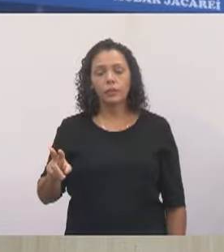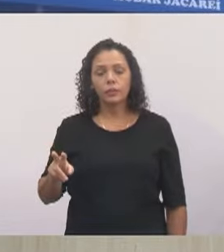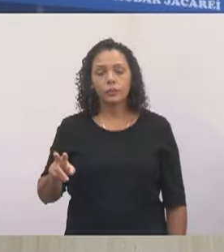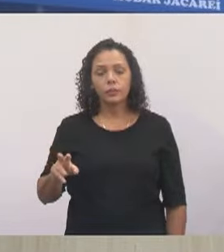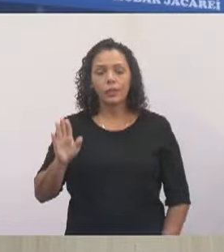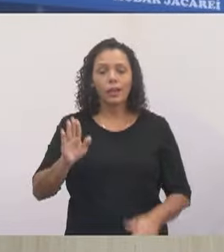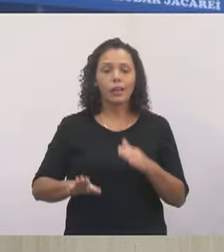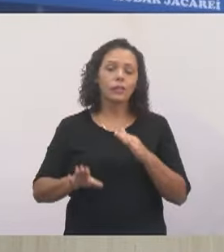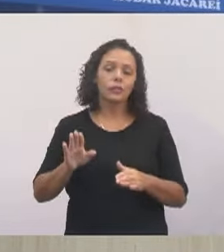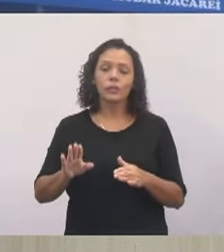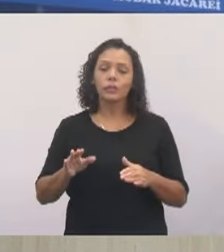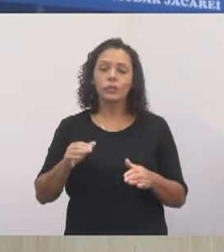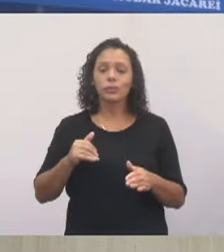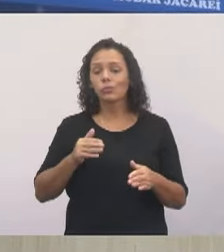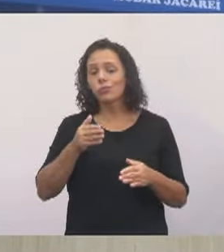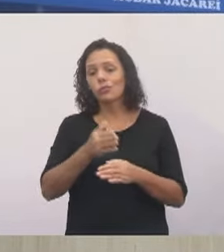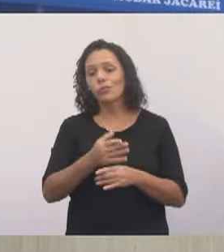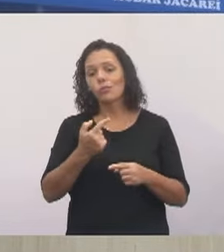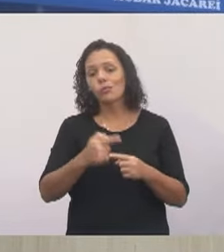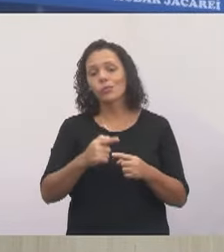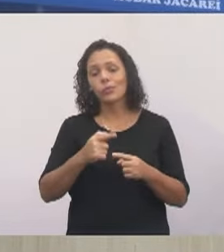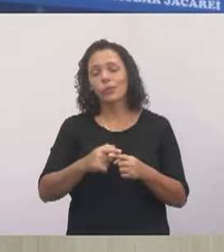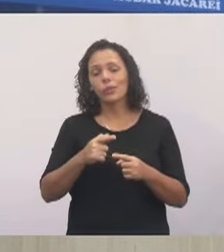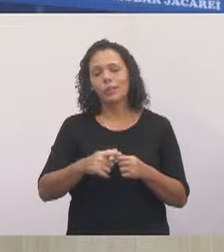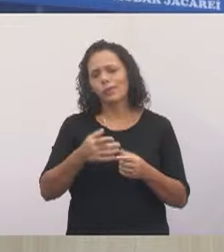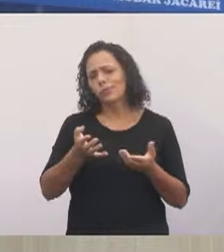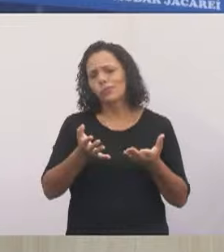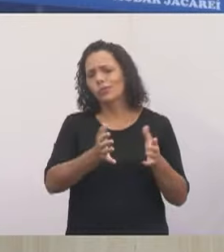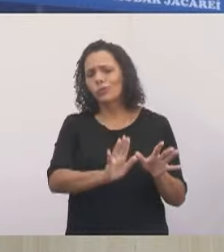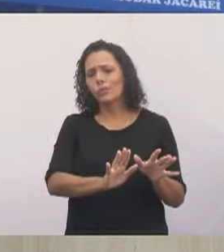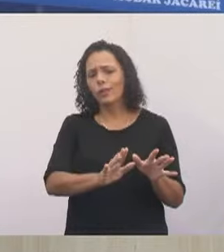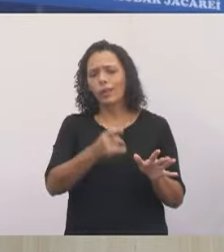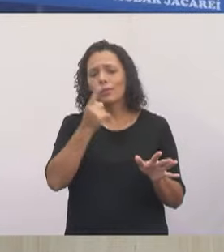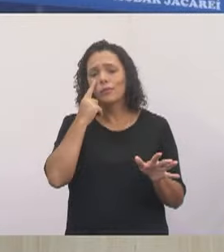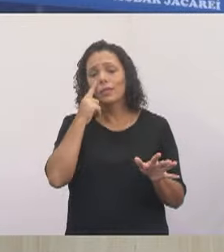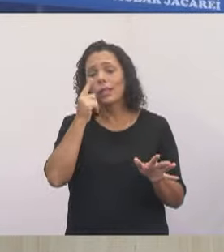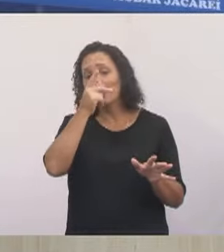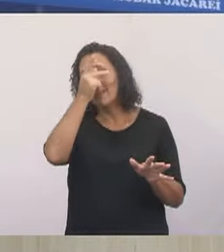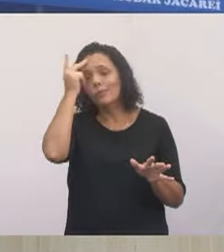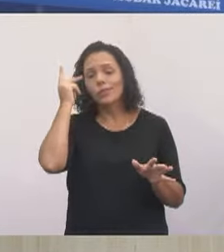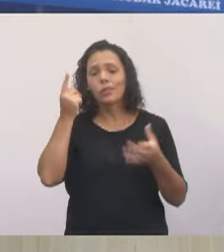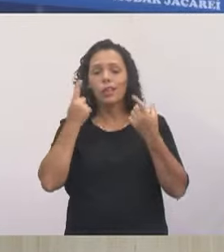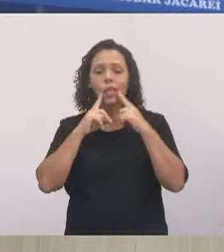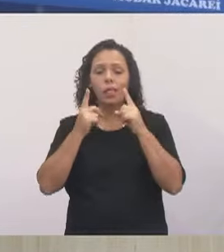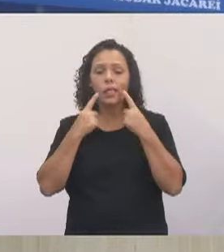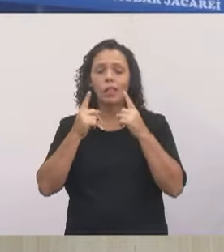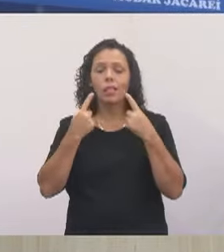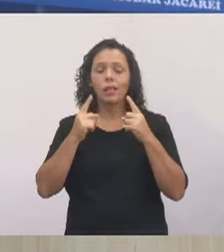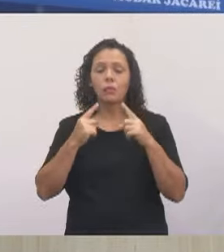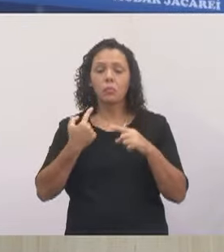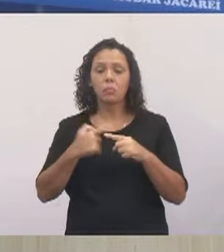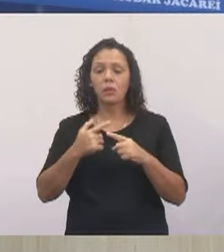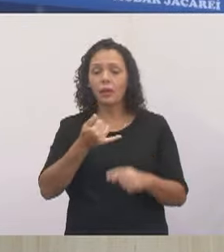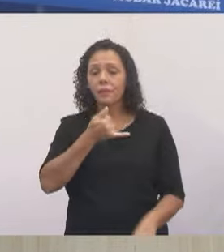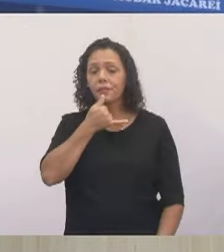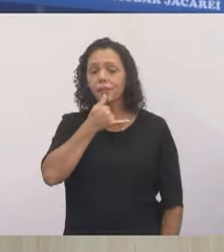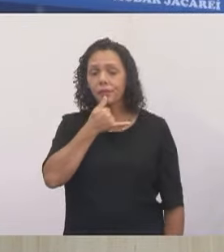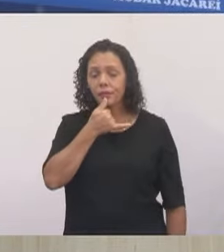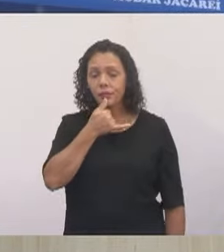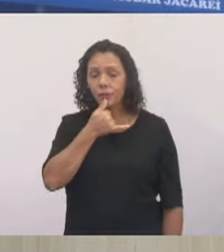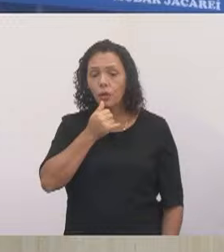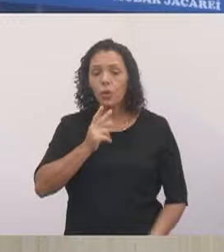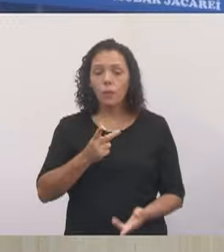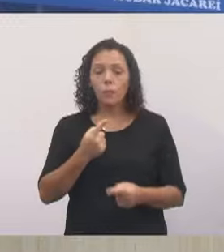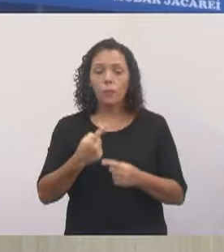vezes eu nem vou por ouvir essas coisas, que é triste, né, Pedrão? É triste a gente ouvir isso, porque a gente trabalha pelo esporte, ajuda